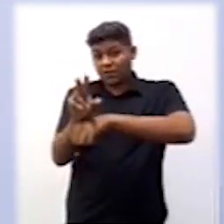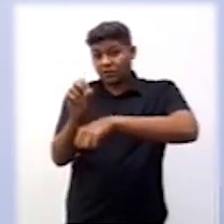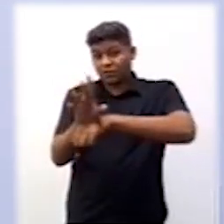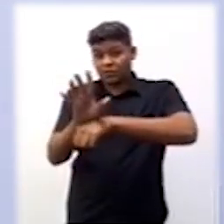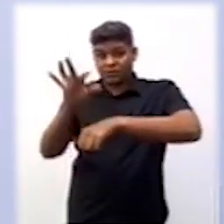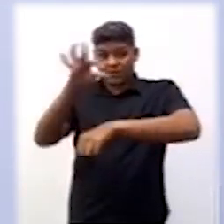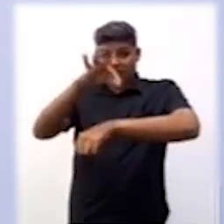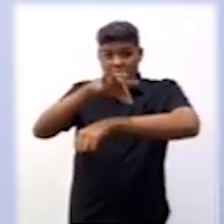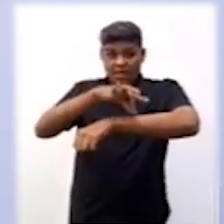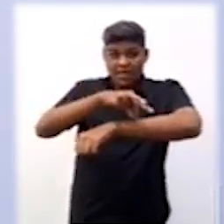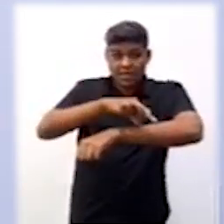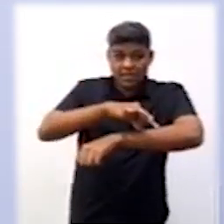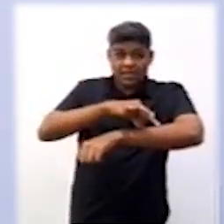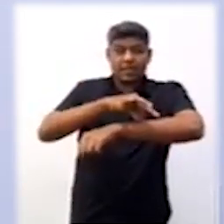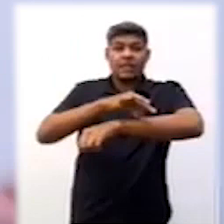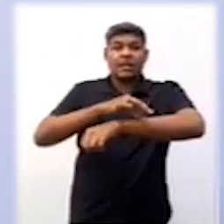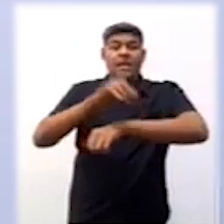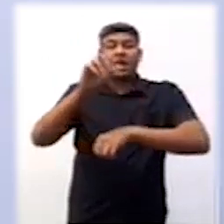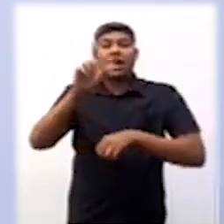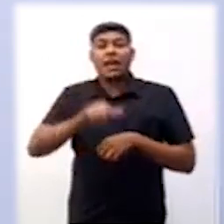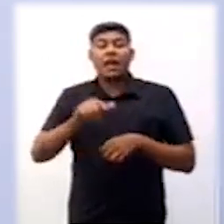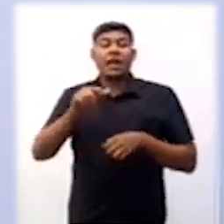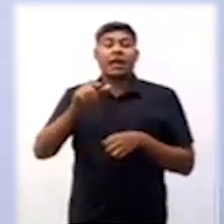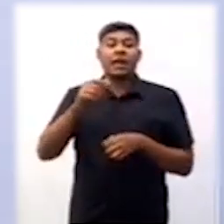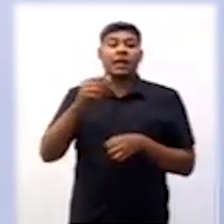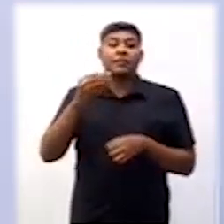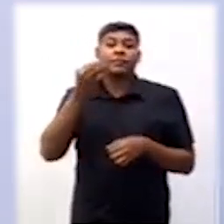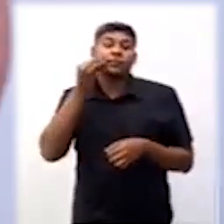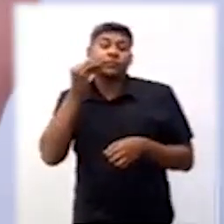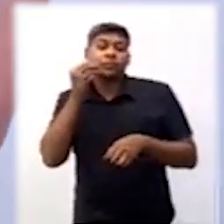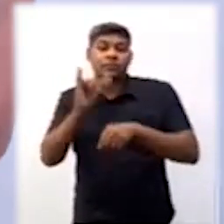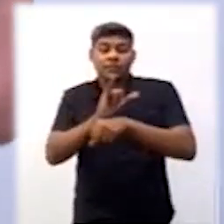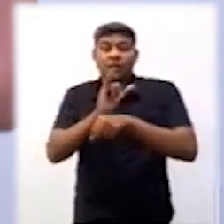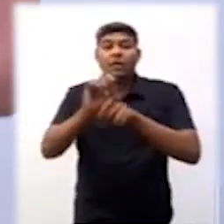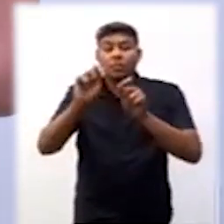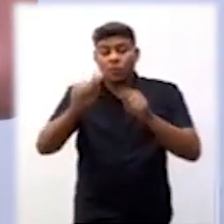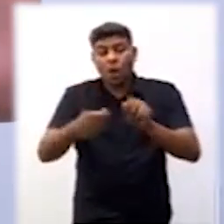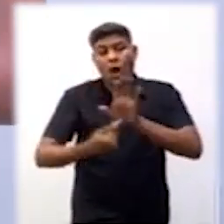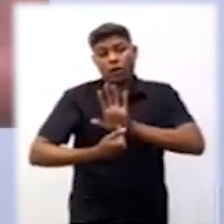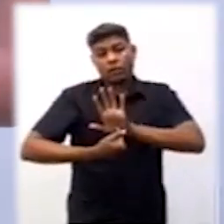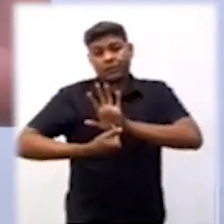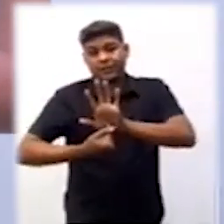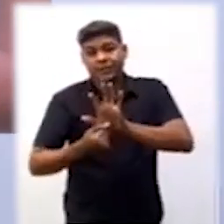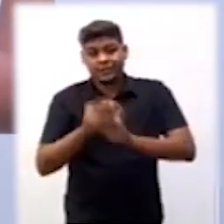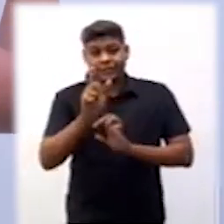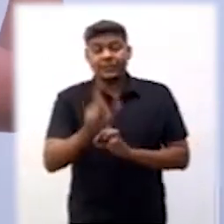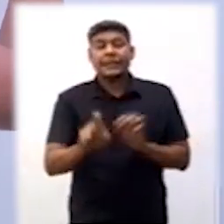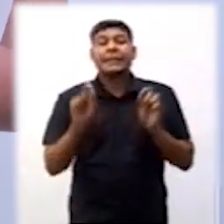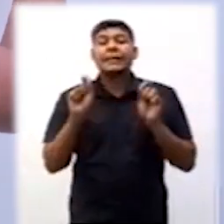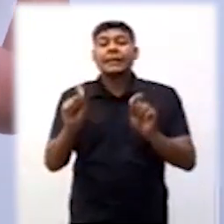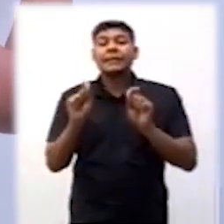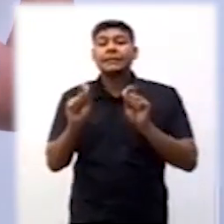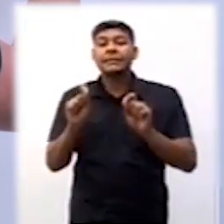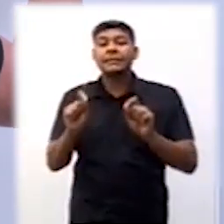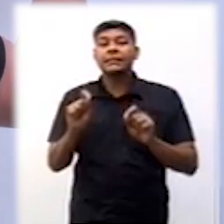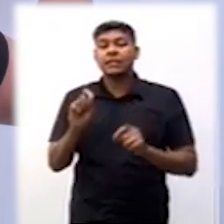dengue. DEN1, DEN2, DEN3 são as variantes, tá? E eu posso colocar aqui para vocês, quem?